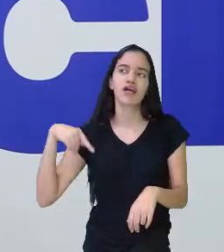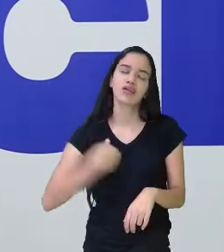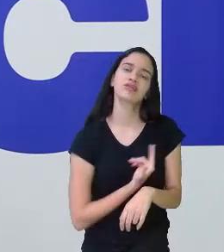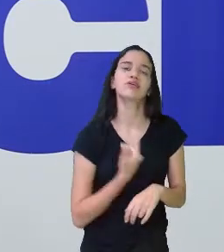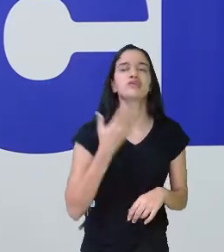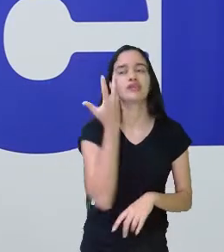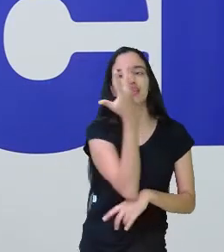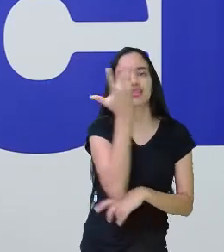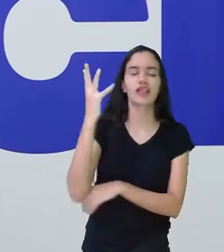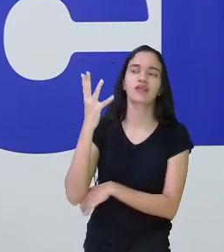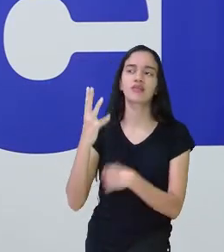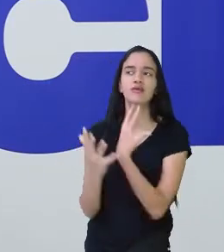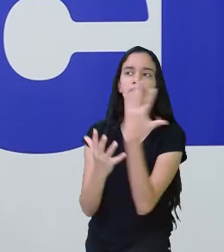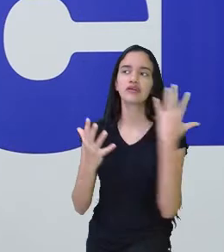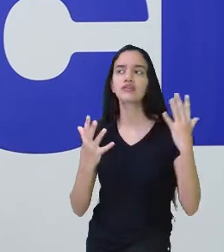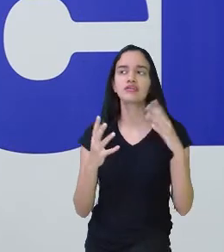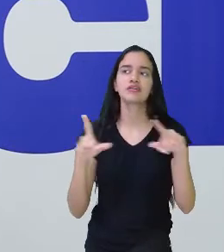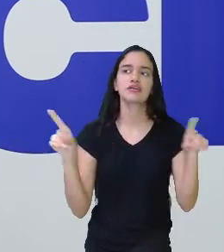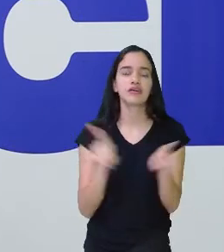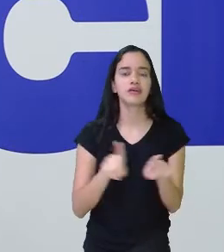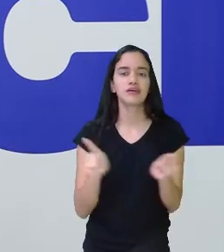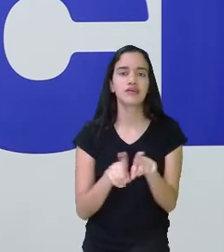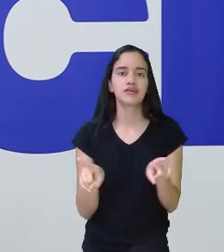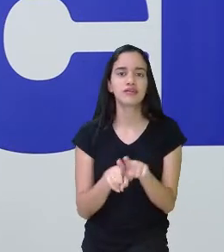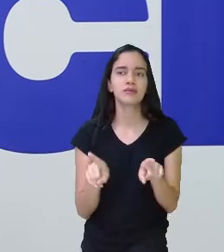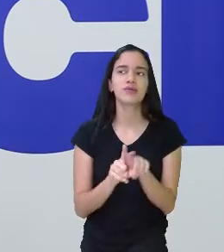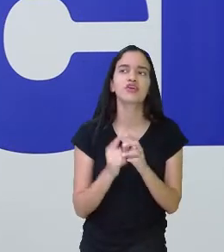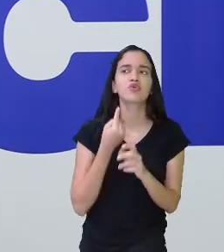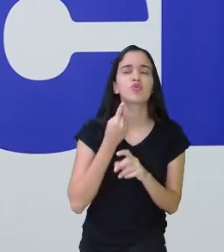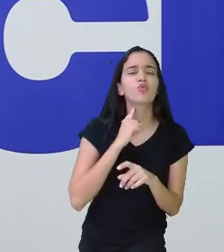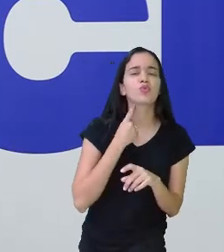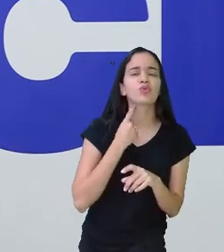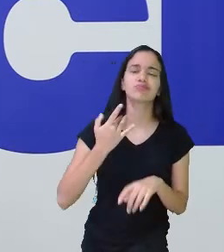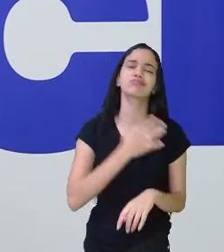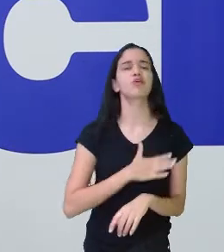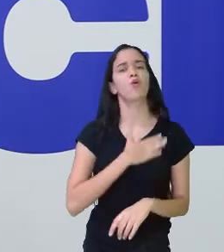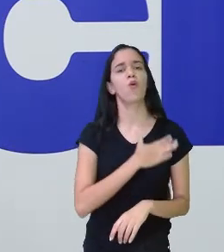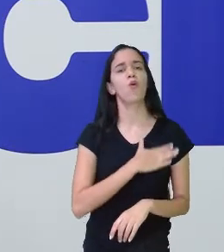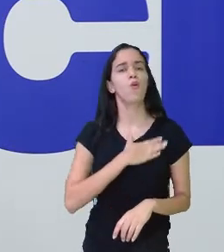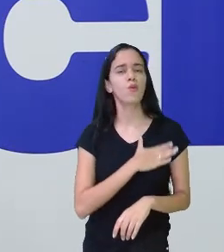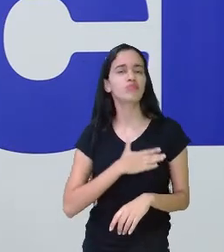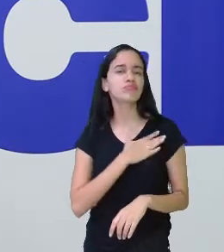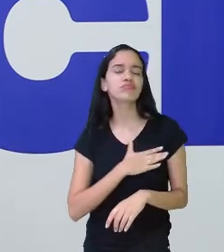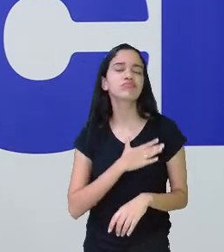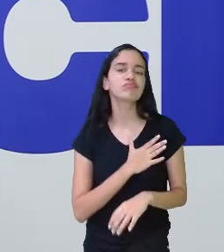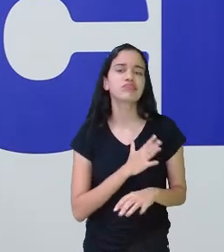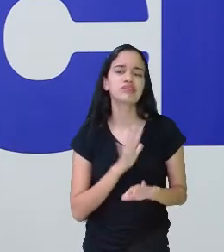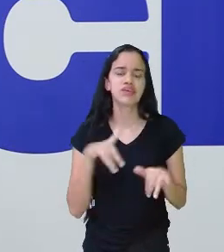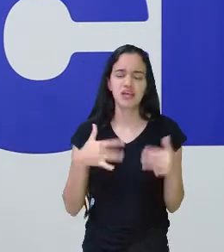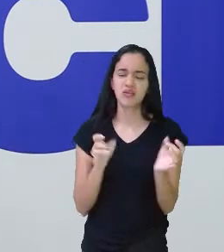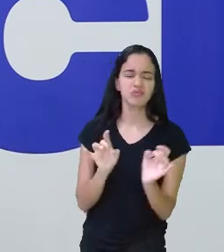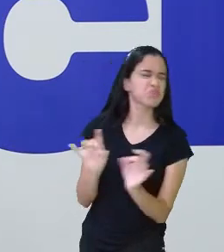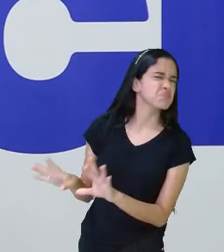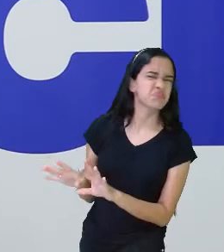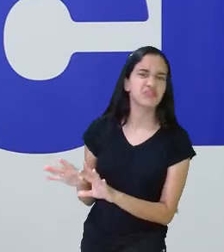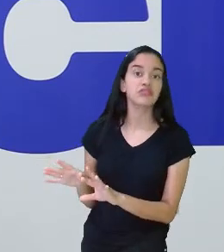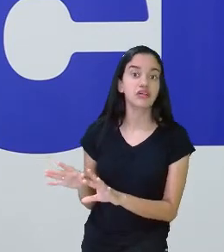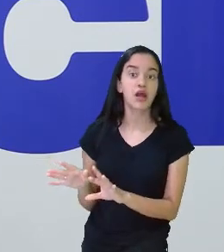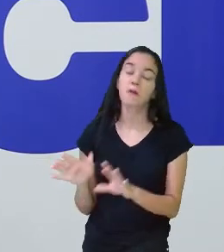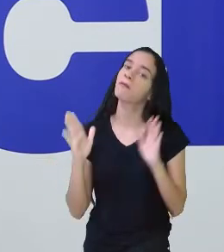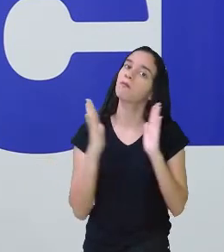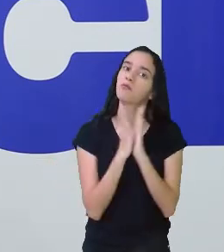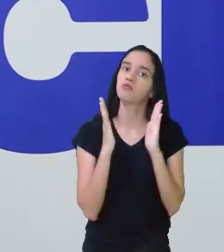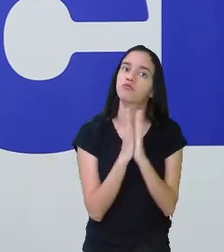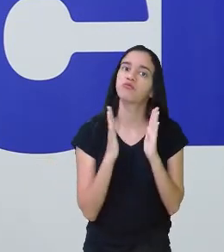natureza, inclusive aquele lixinho, né, que a gente gosta, que acha que é tão insignificante, aquele papelzinho, por